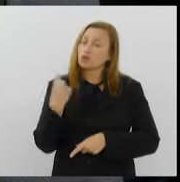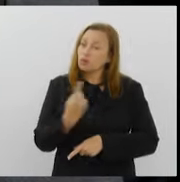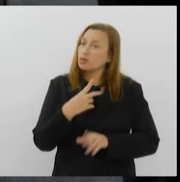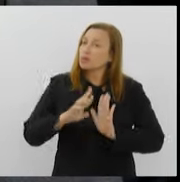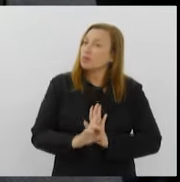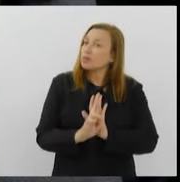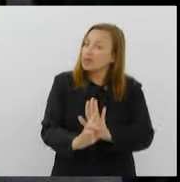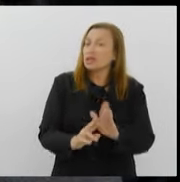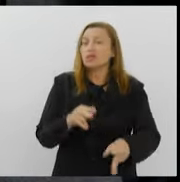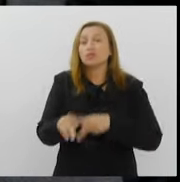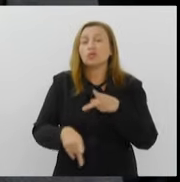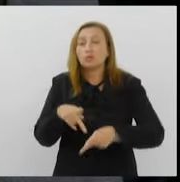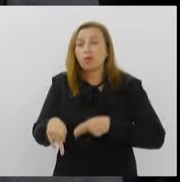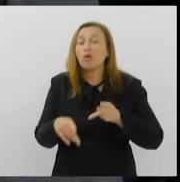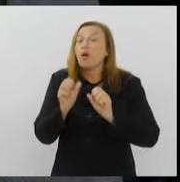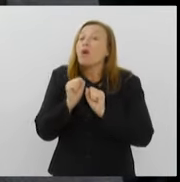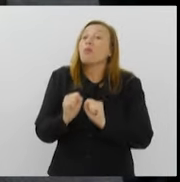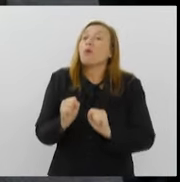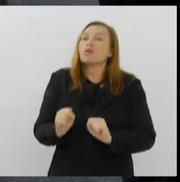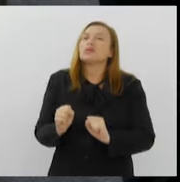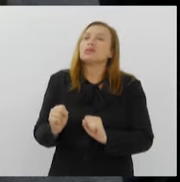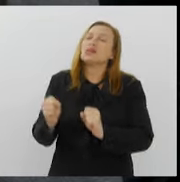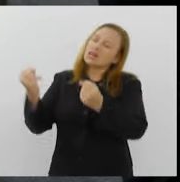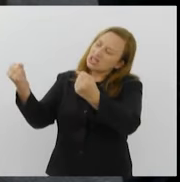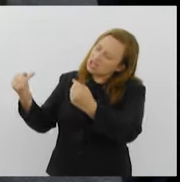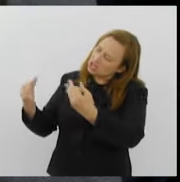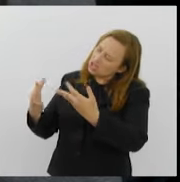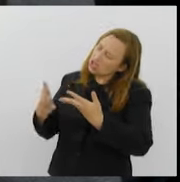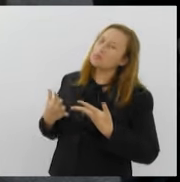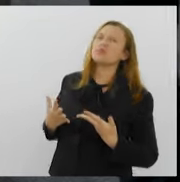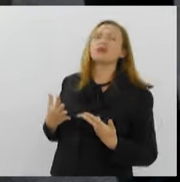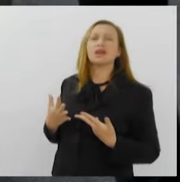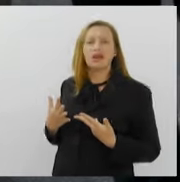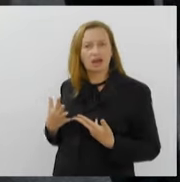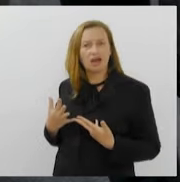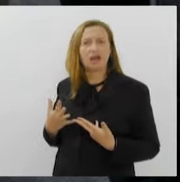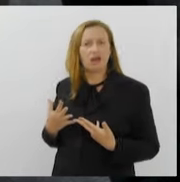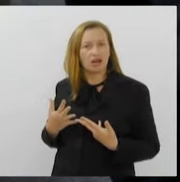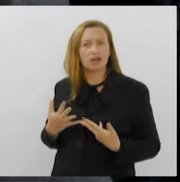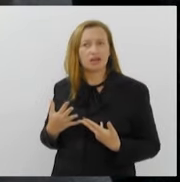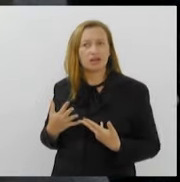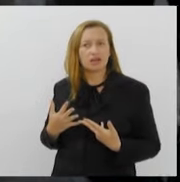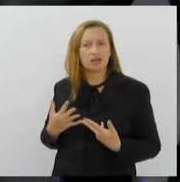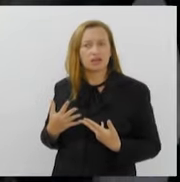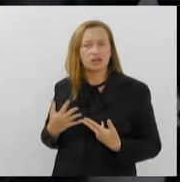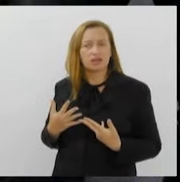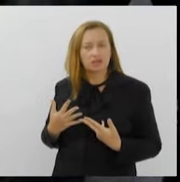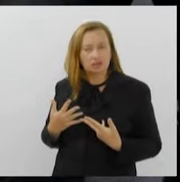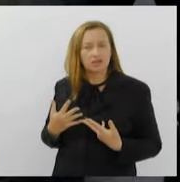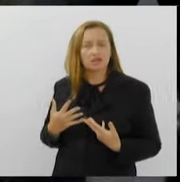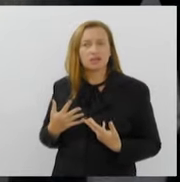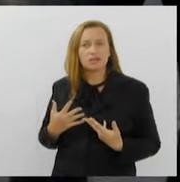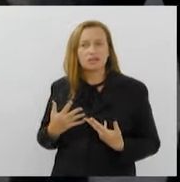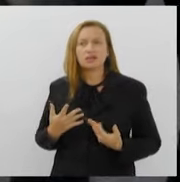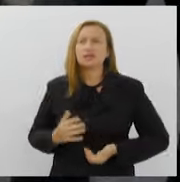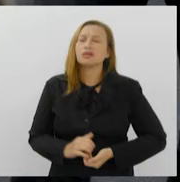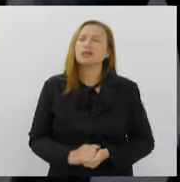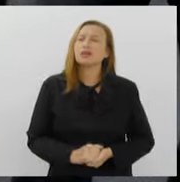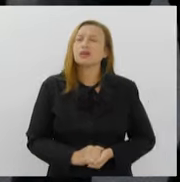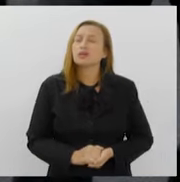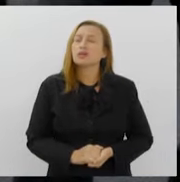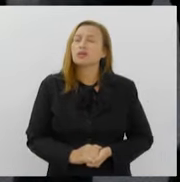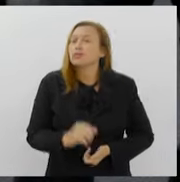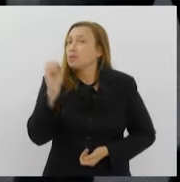representação popular, e possa, sim, fazer aqui uma explicação